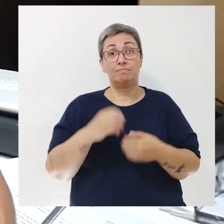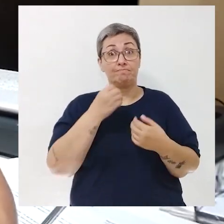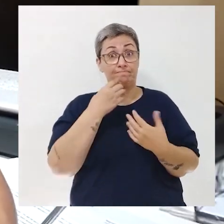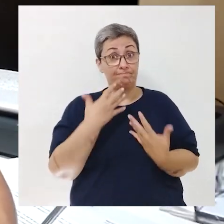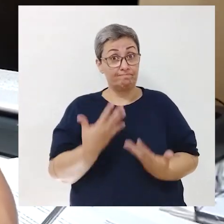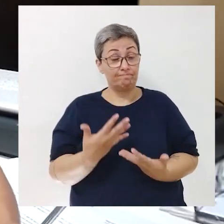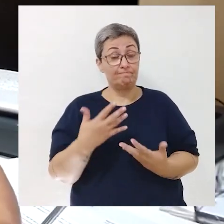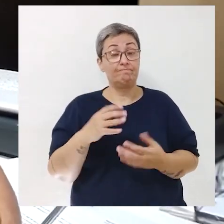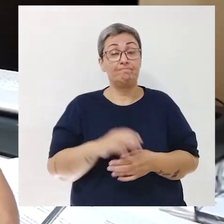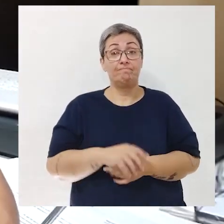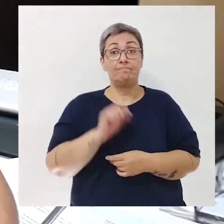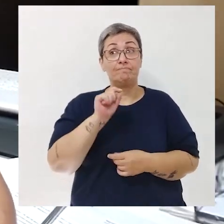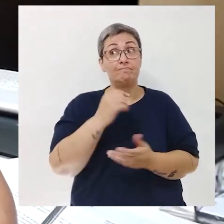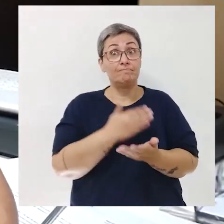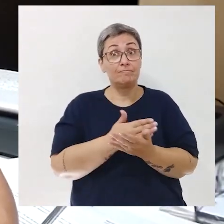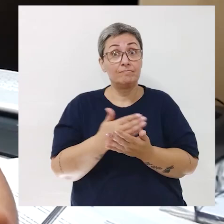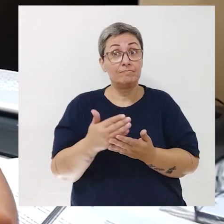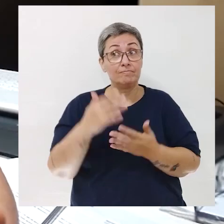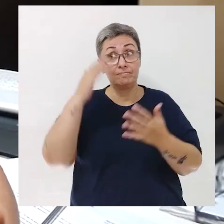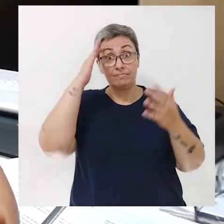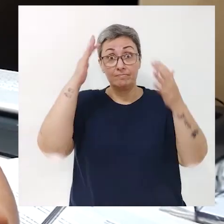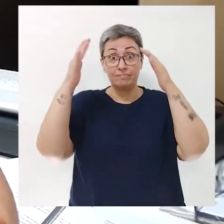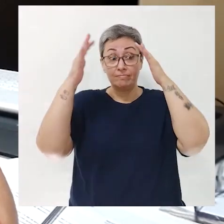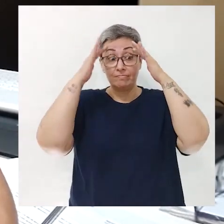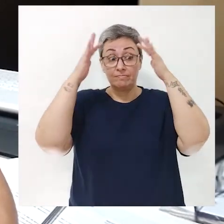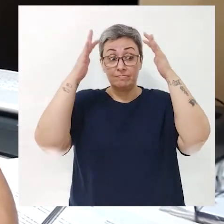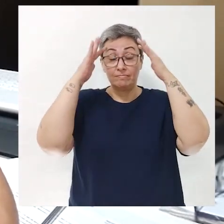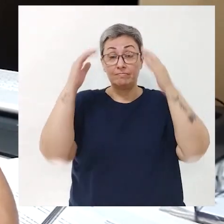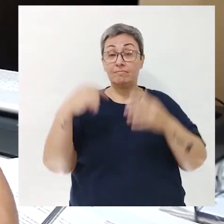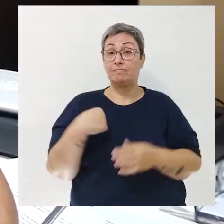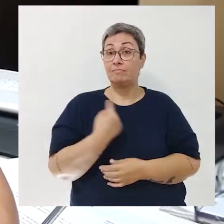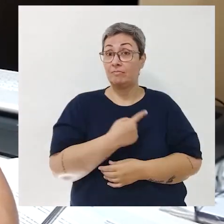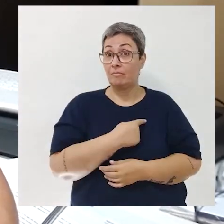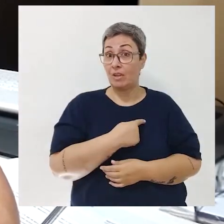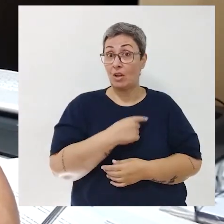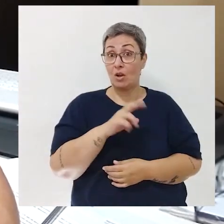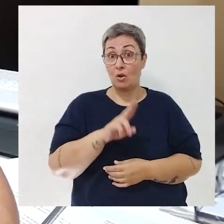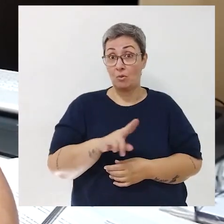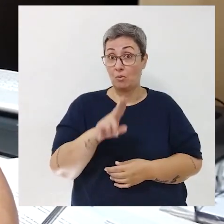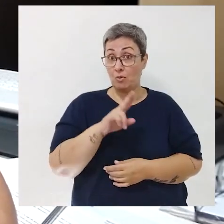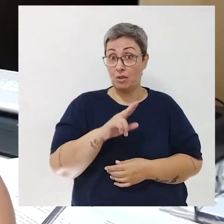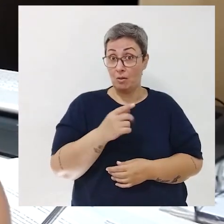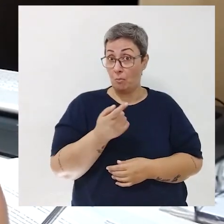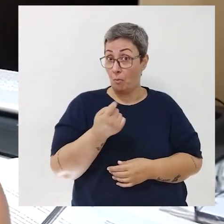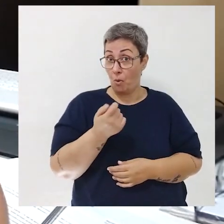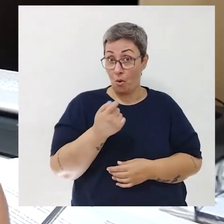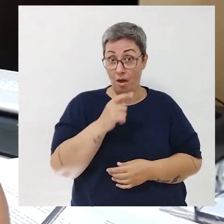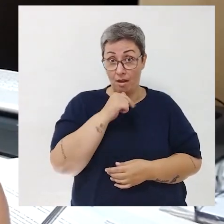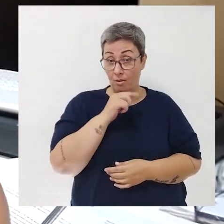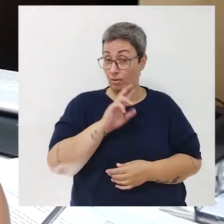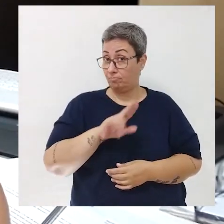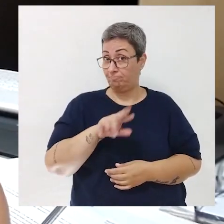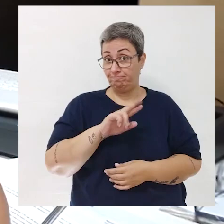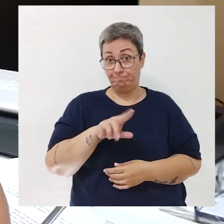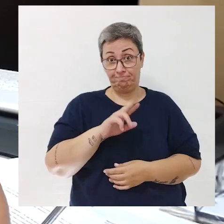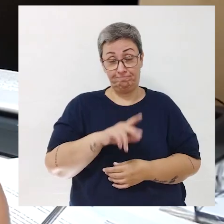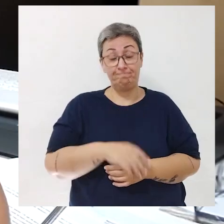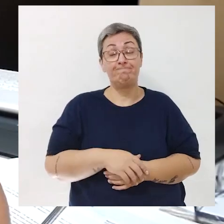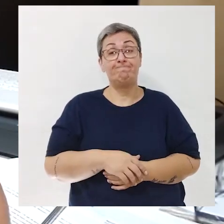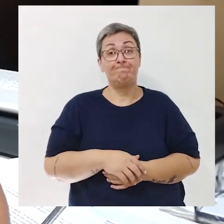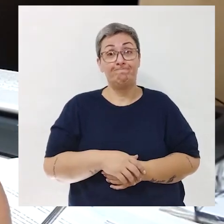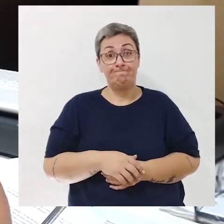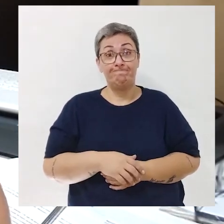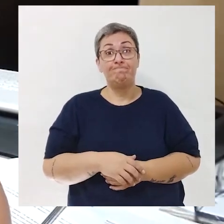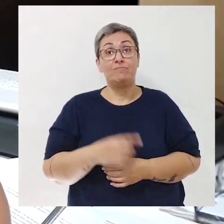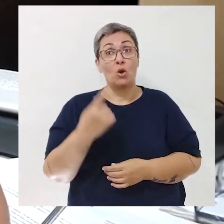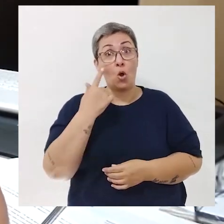Bom, e aí a gente começa a refletir. Nós não usamos pouca quantidade de água durante o dia,